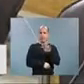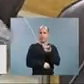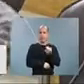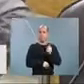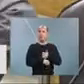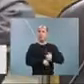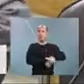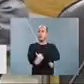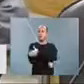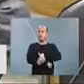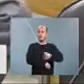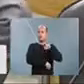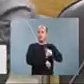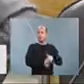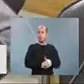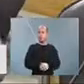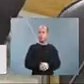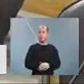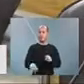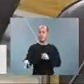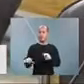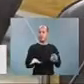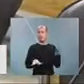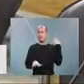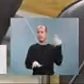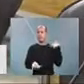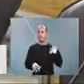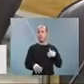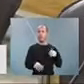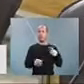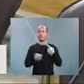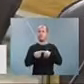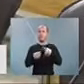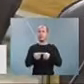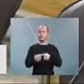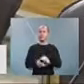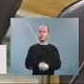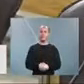Semana passada, eu fui à Caprifeira de Afonso Bezerra